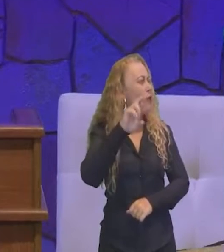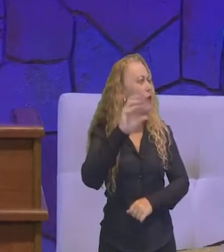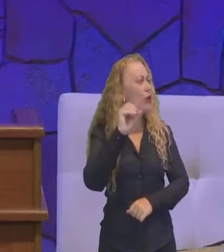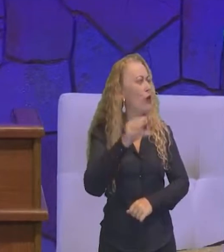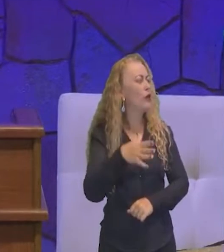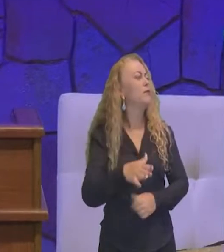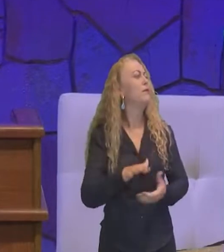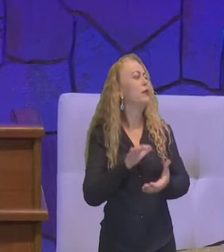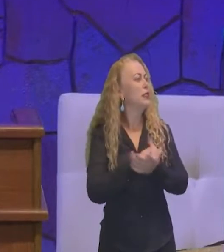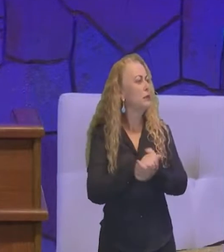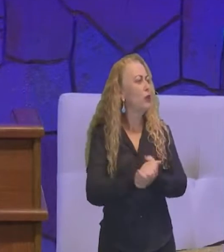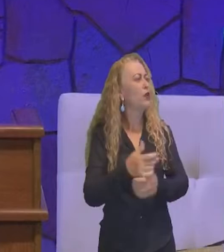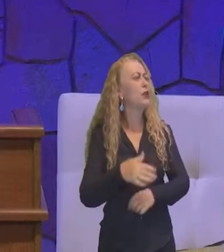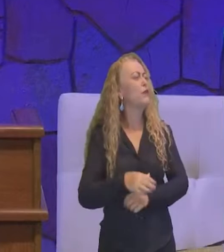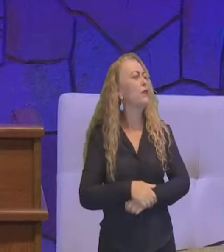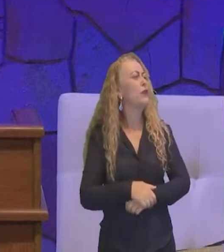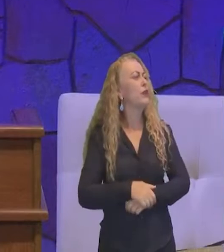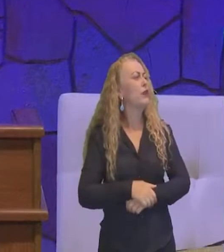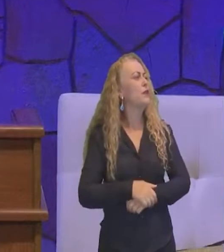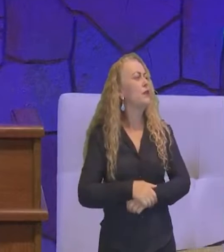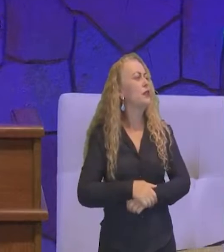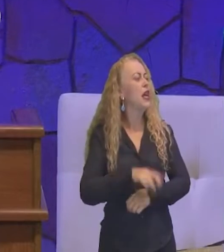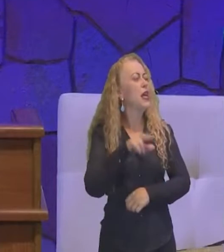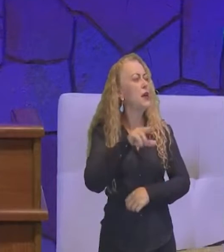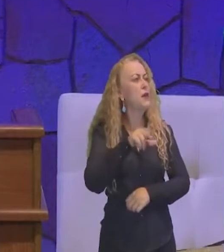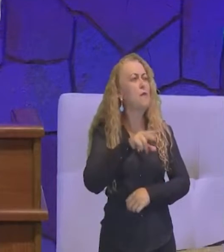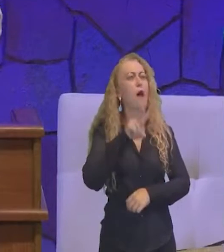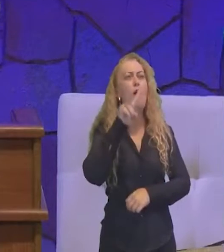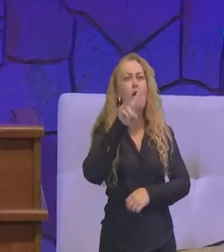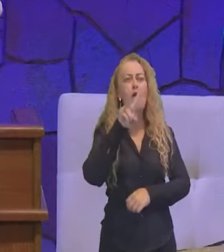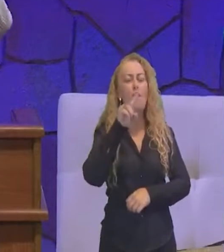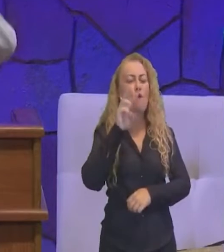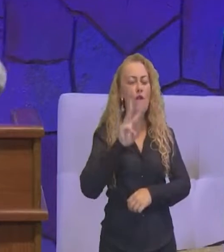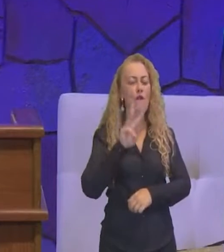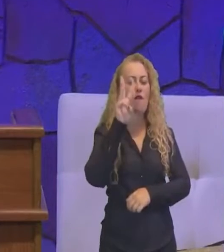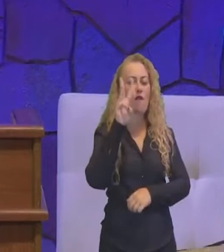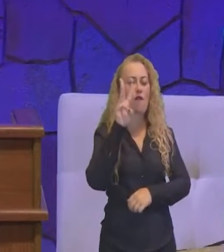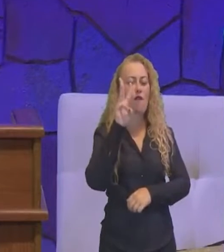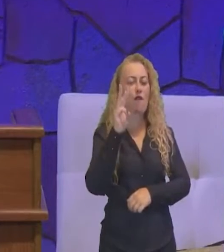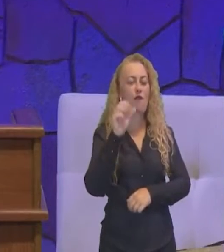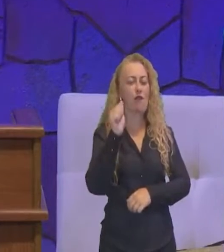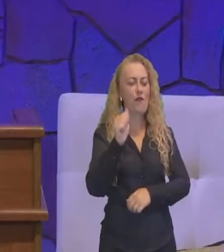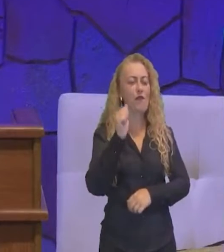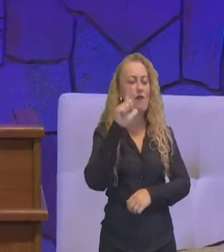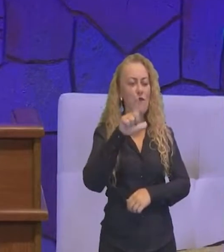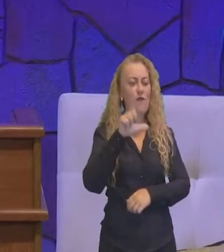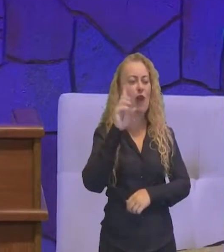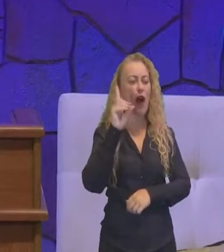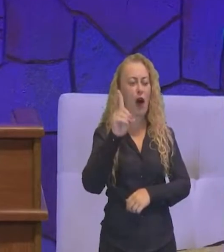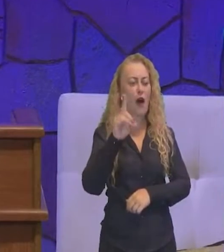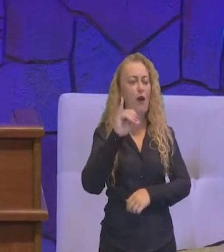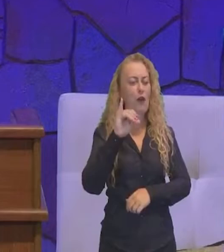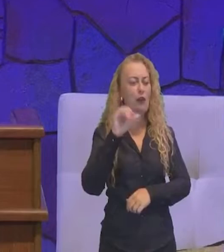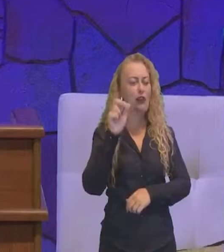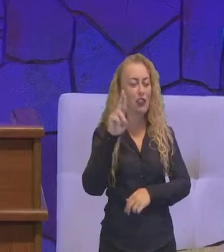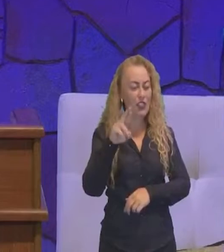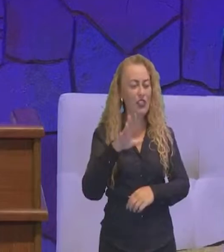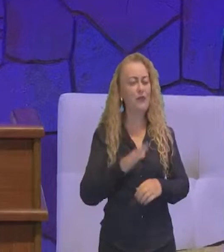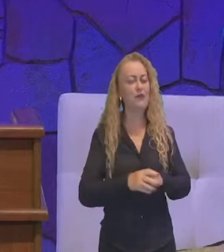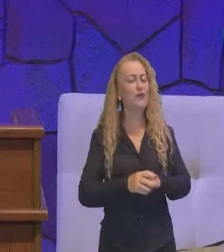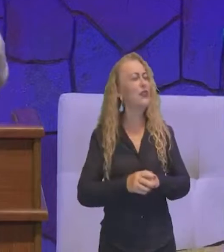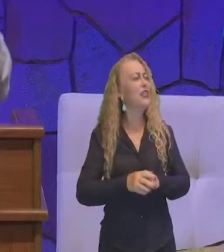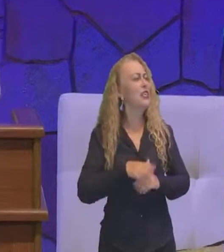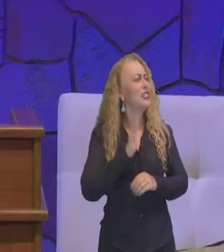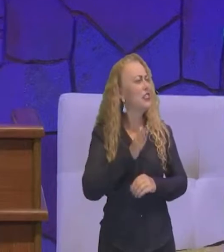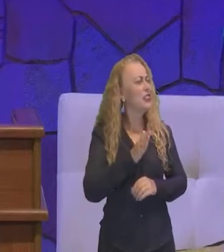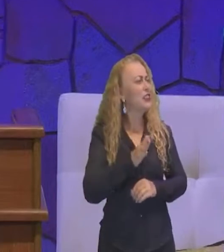irmão Valdir e a sua esposa, eles foram membros em Piedade, antes de Copacabana, nós estivemos lá, e tantos